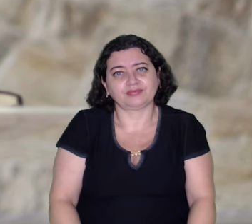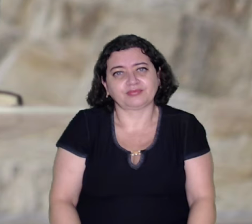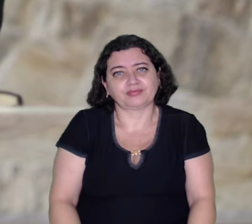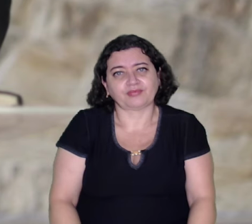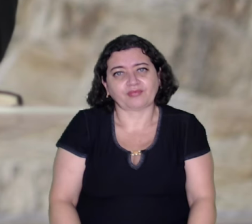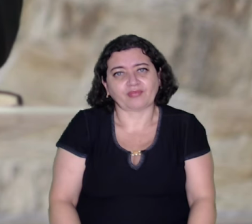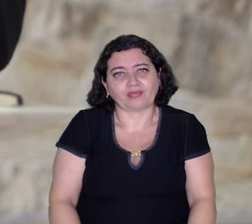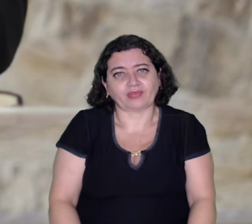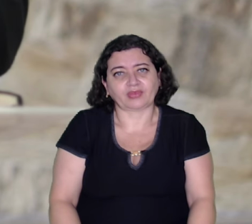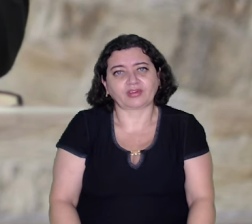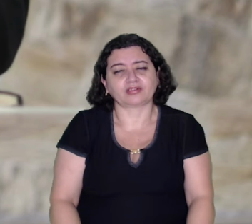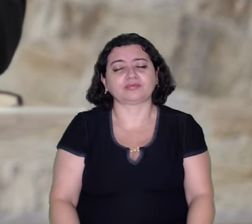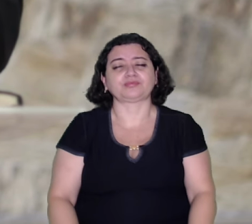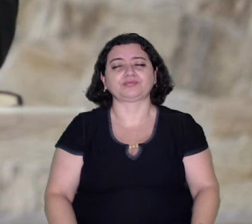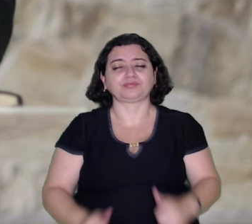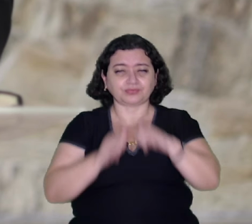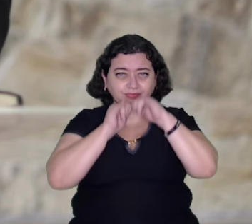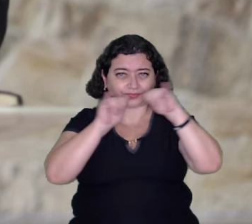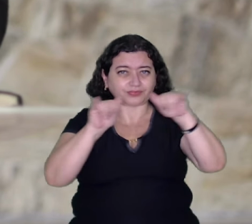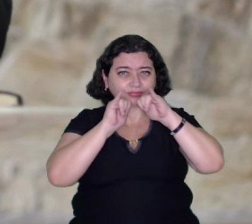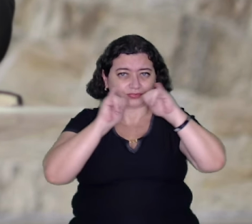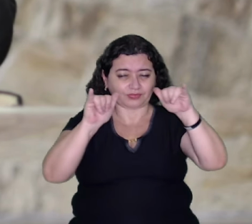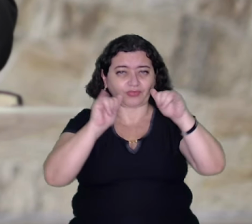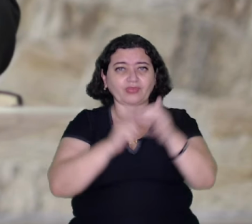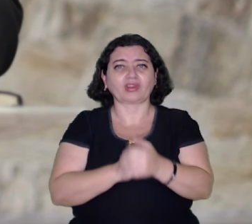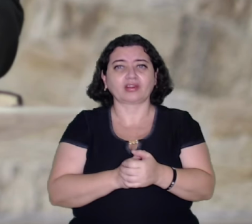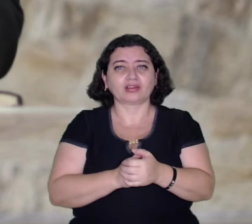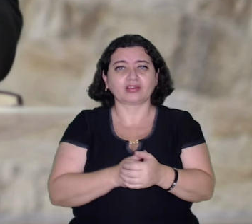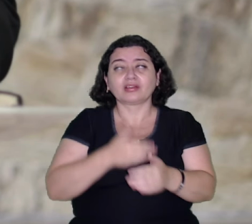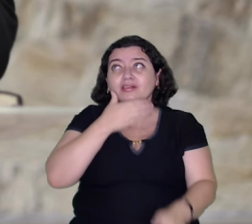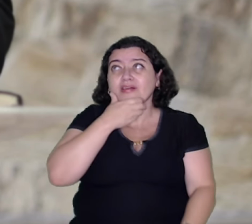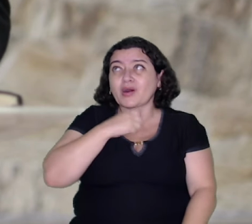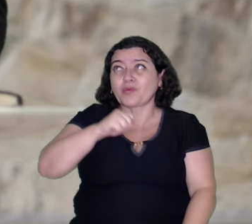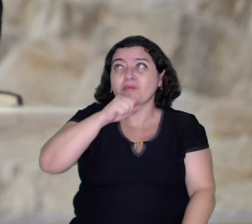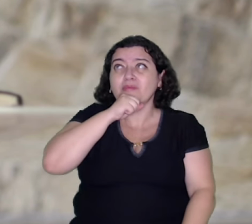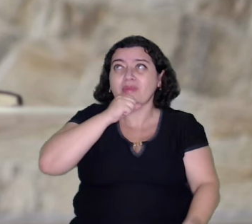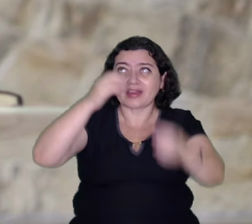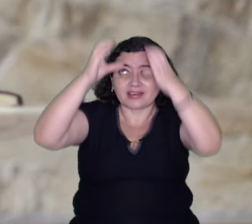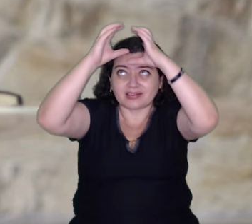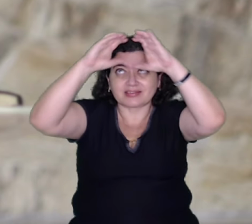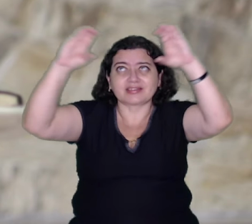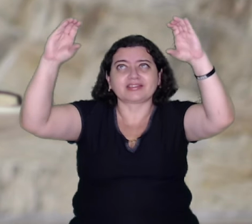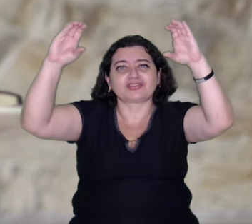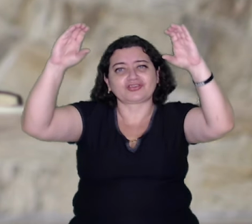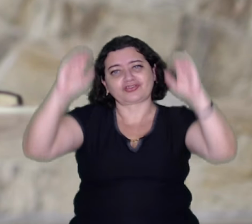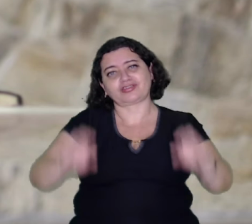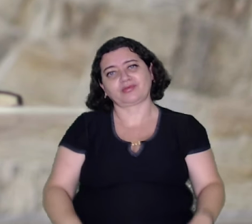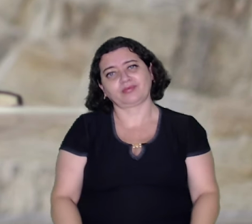Como temos declarado isso ao Pai Celestial?